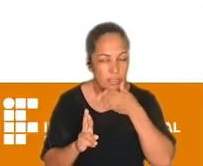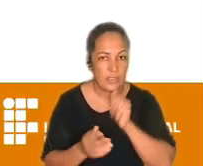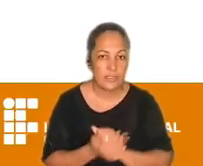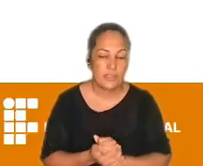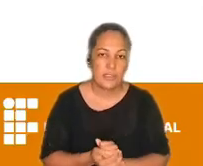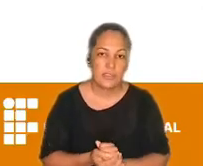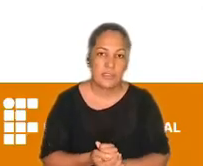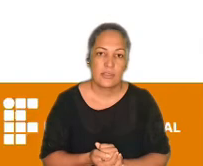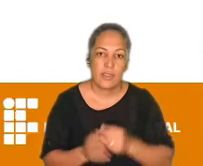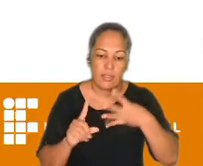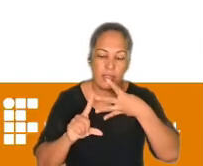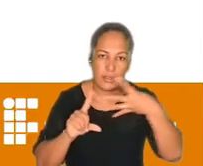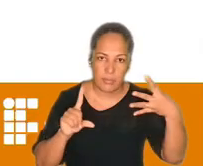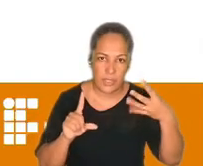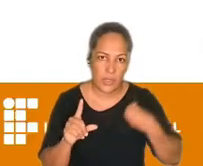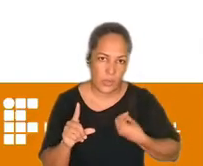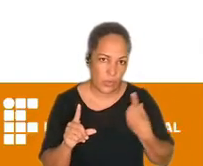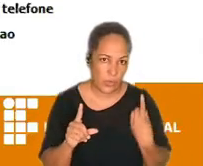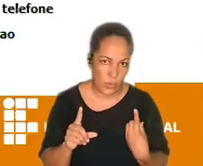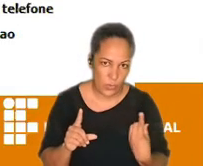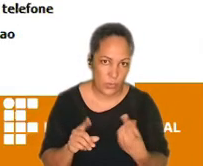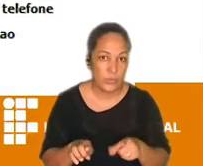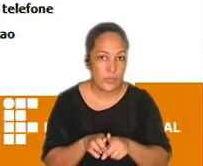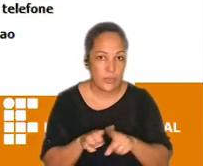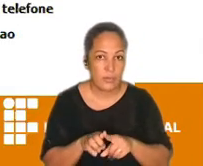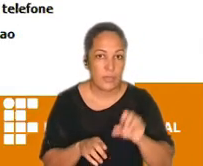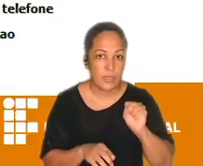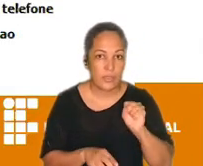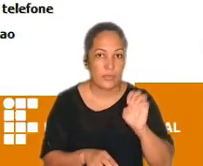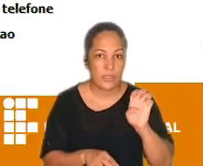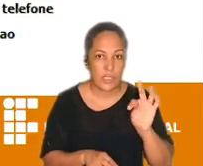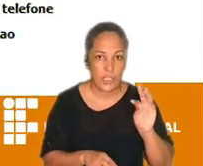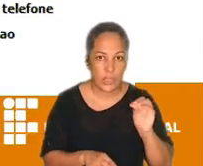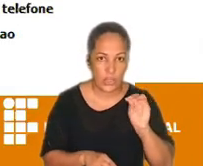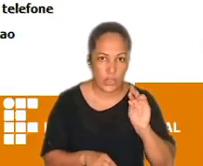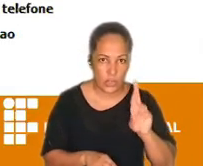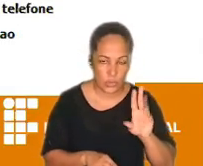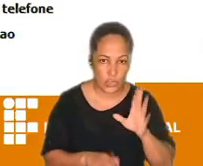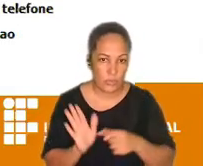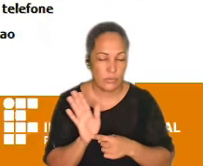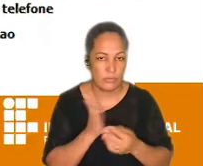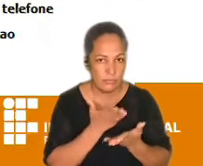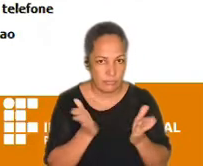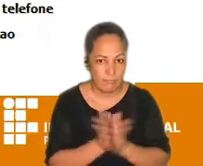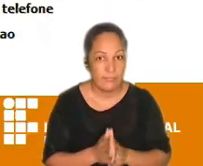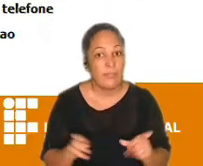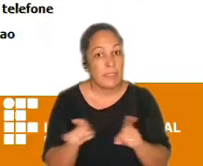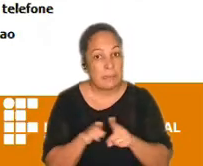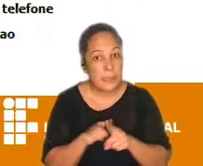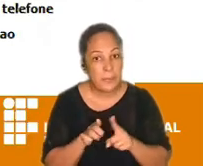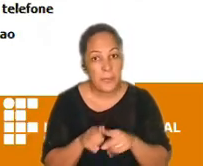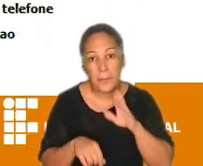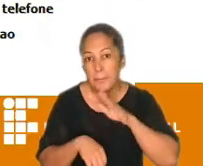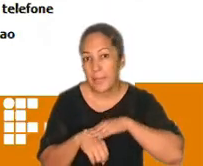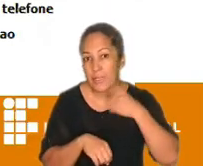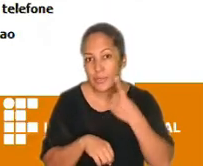1. 7 é a abreviação de setor, como eu acabei de falar para vocês. Ok? Trouxe também aqui mais um exemplo bem legal para